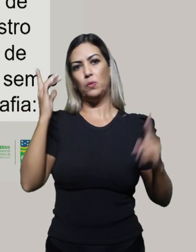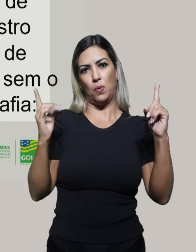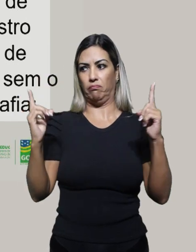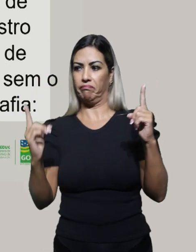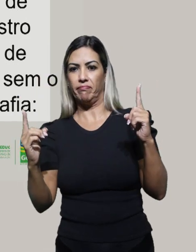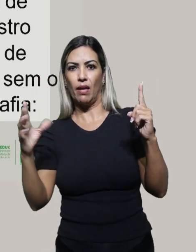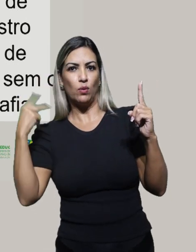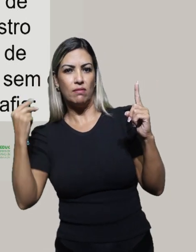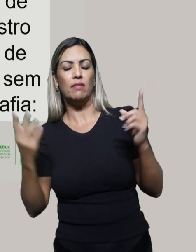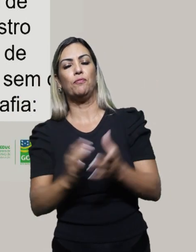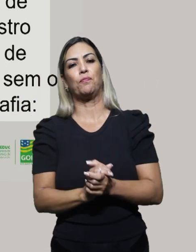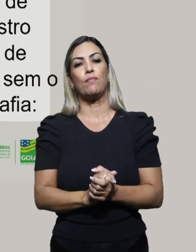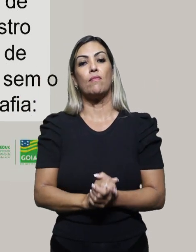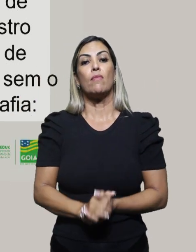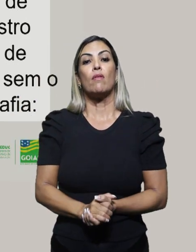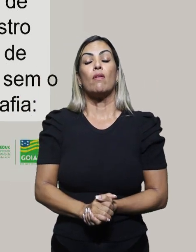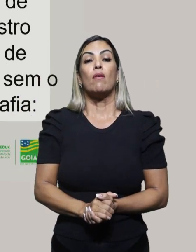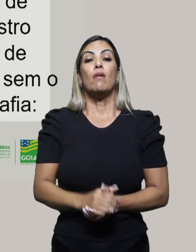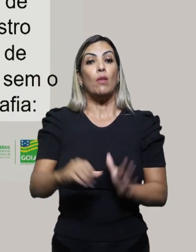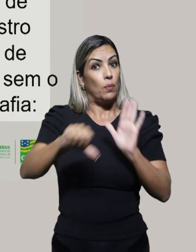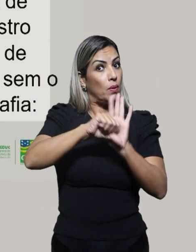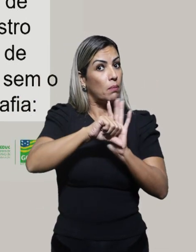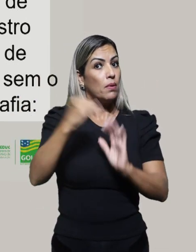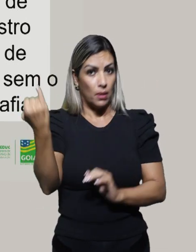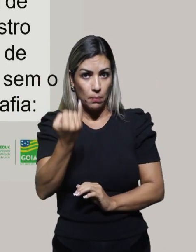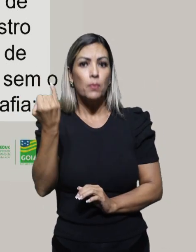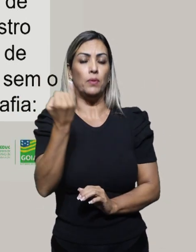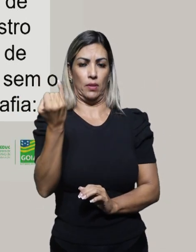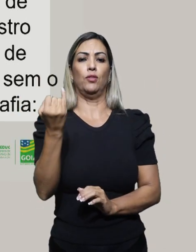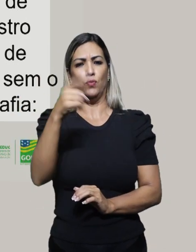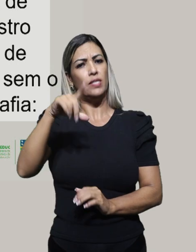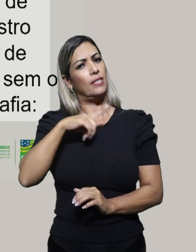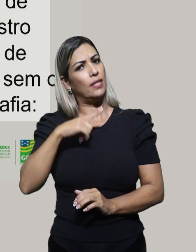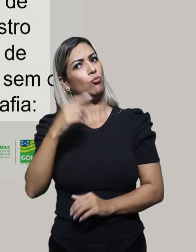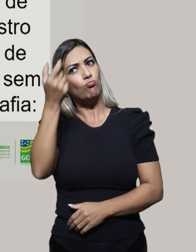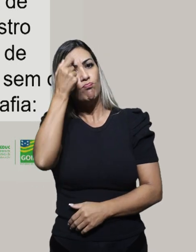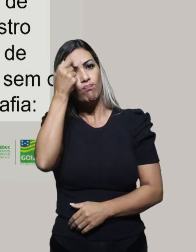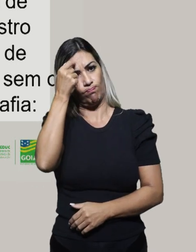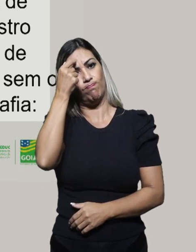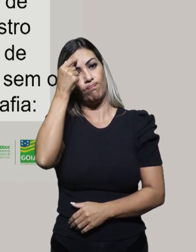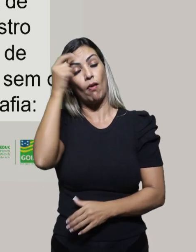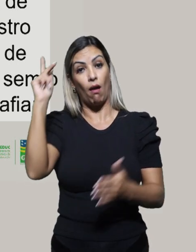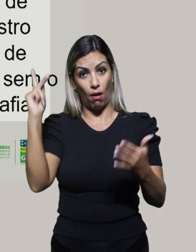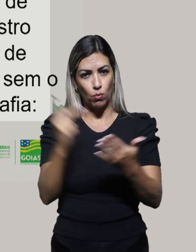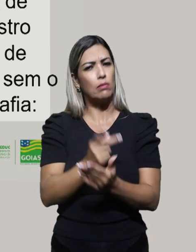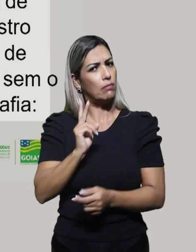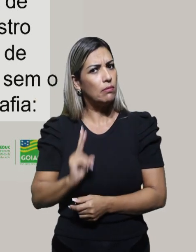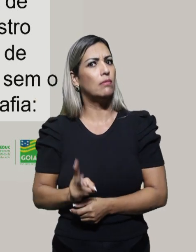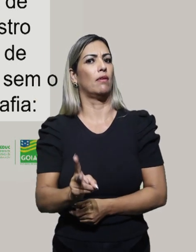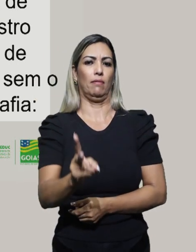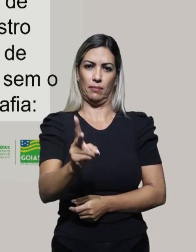nós vamos tratar agora de um crime muito importante para que vocês tenham ciência, que ele ocorre